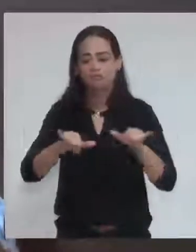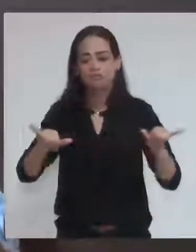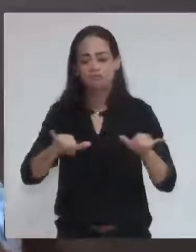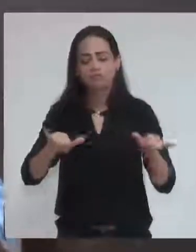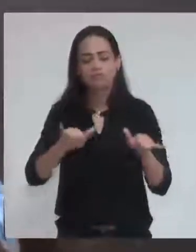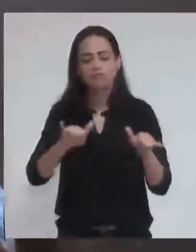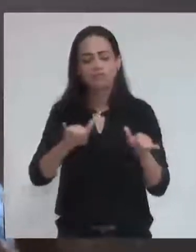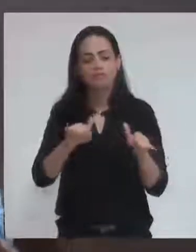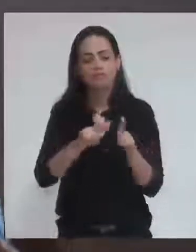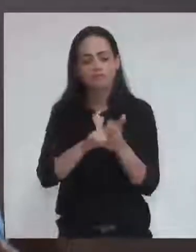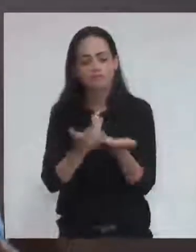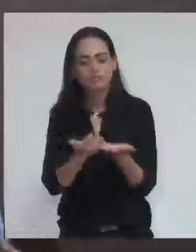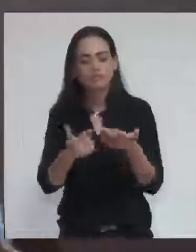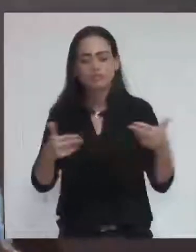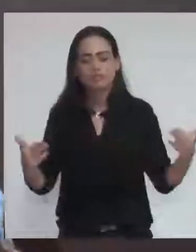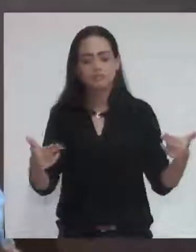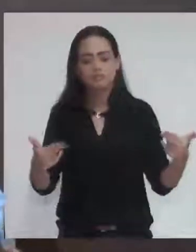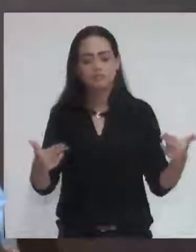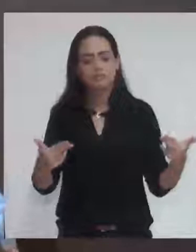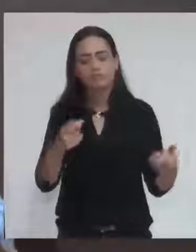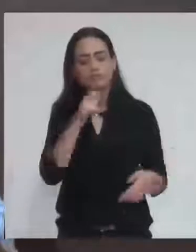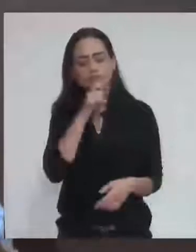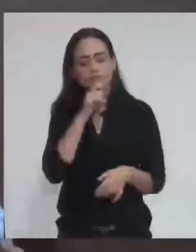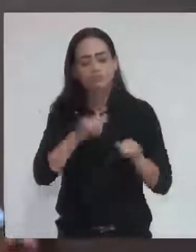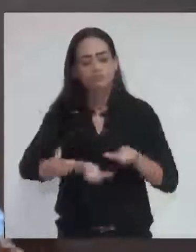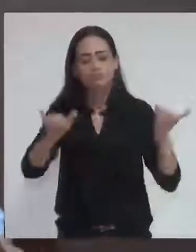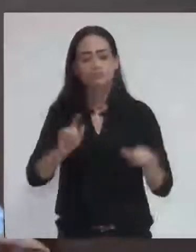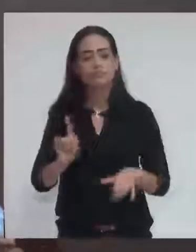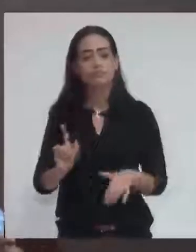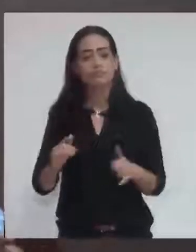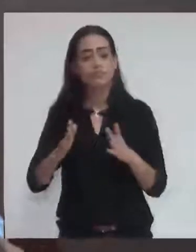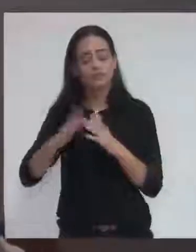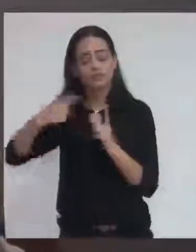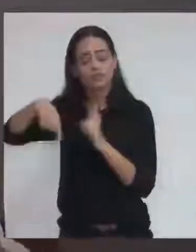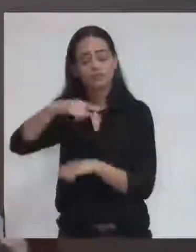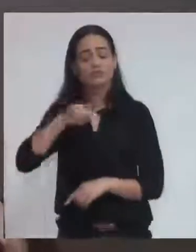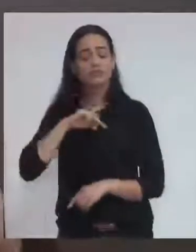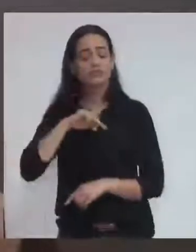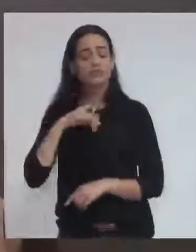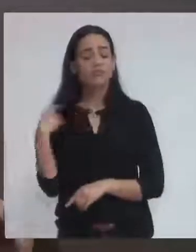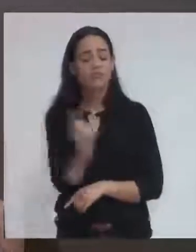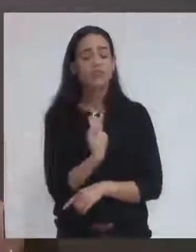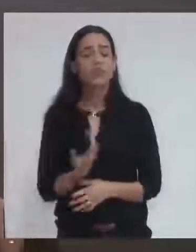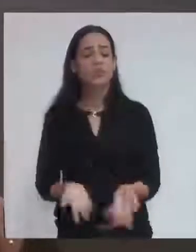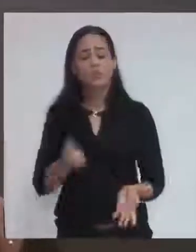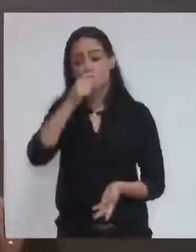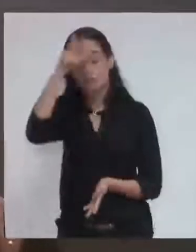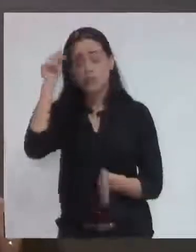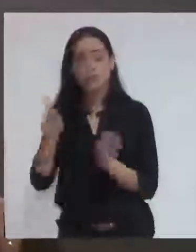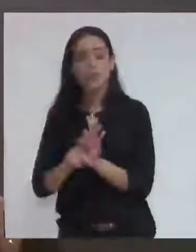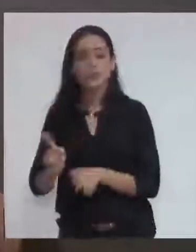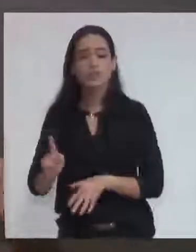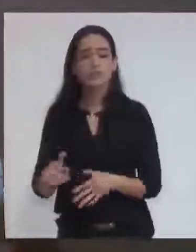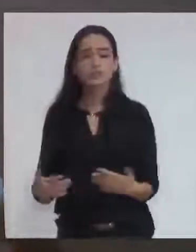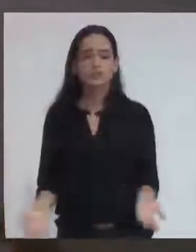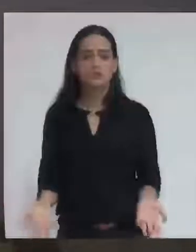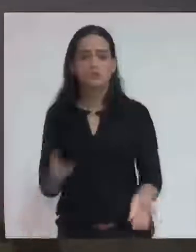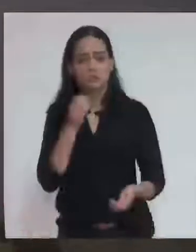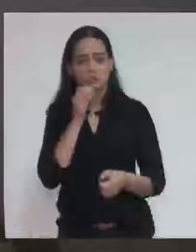ajudando nessa campanha. A Santa Casa é nossa. Ela não é do prefeito. Boa noite, obrigado pela